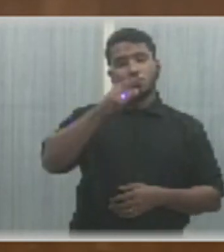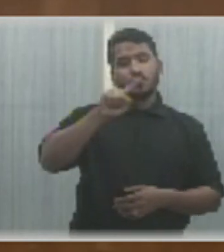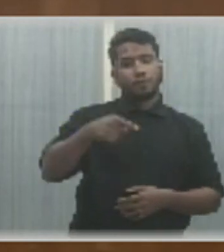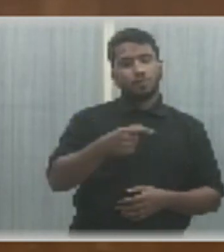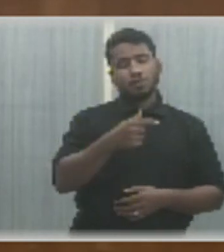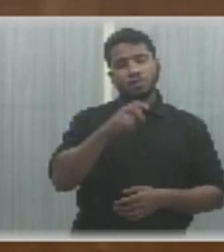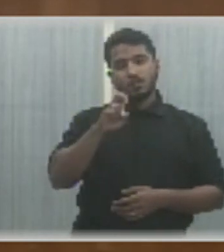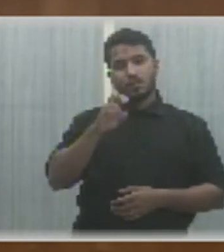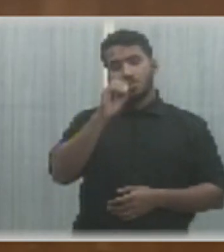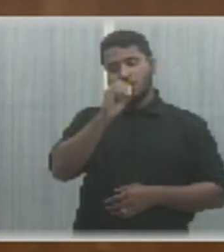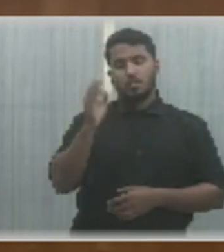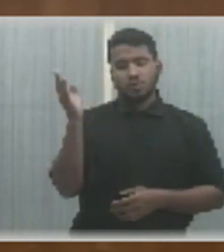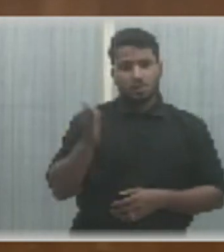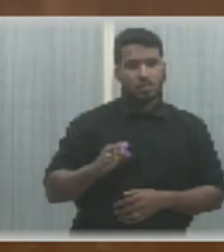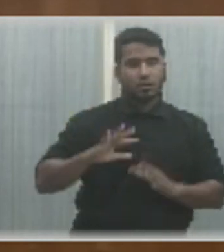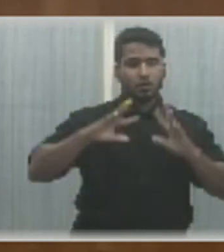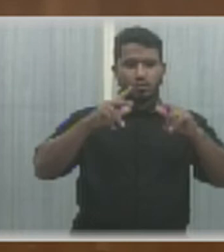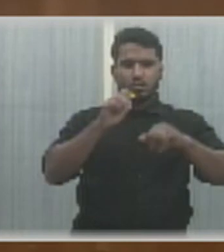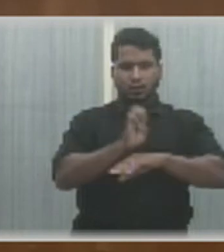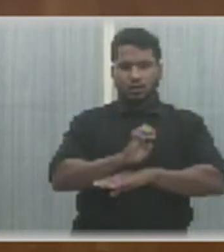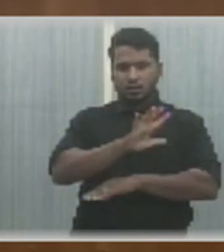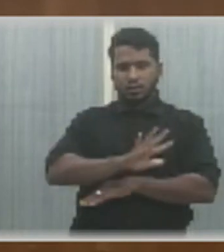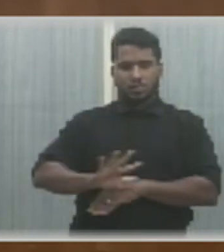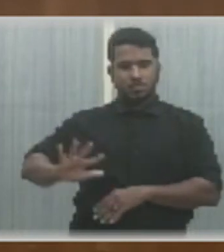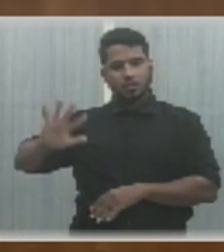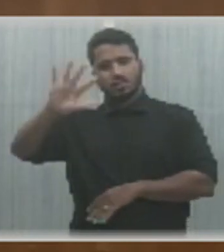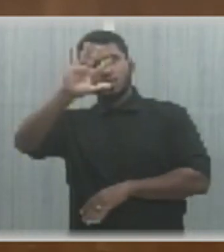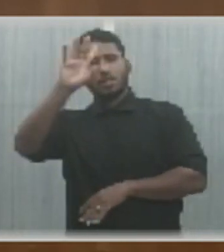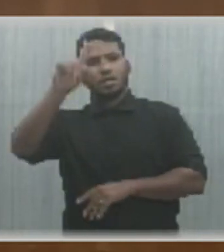12,5% de toda a área do estado. É uma das